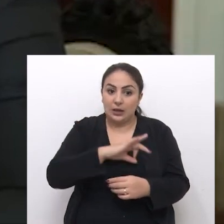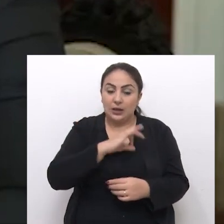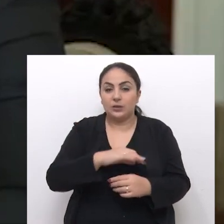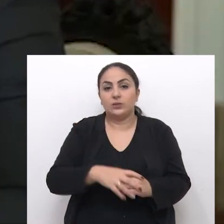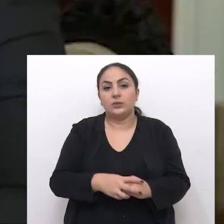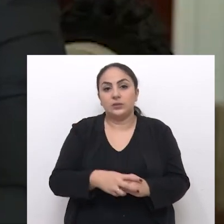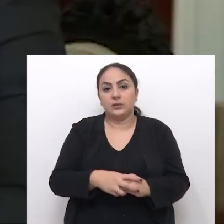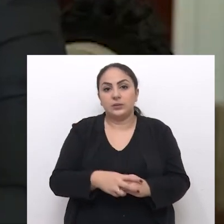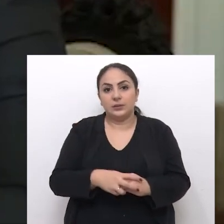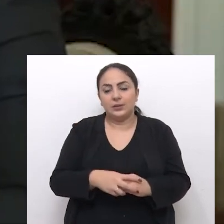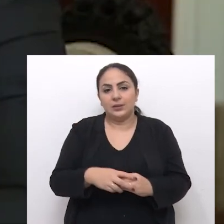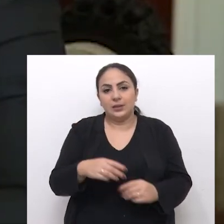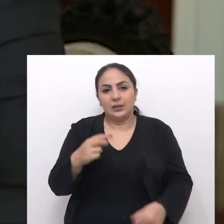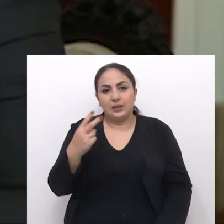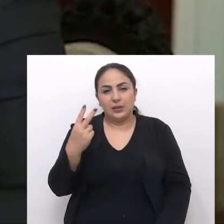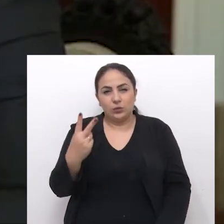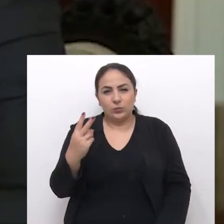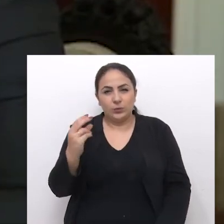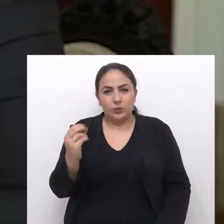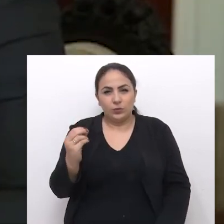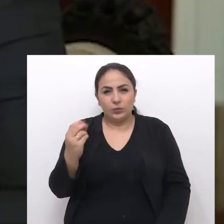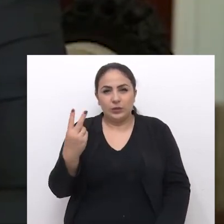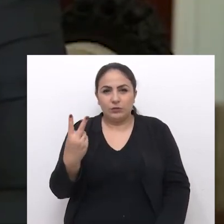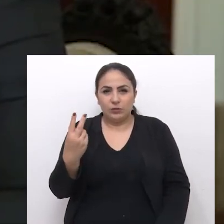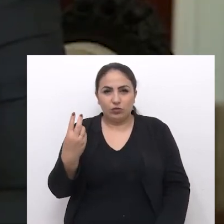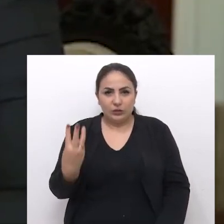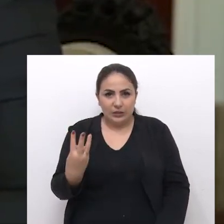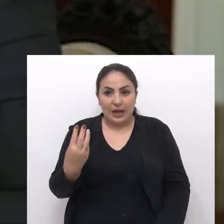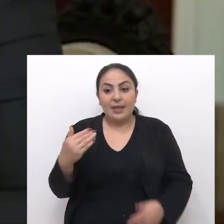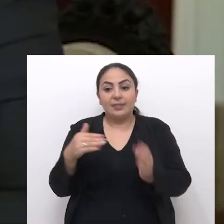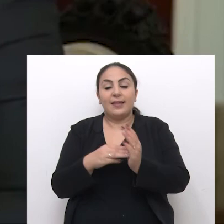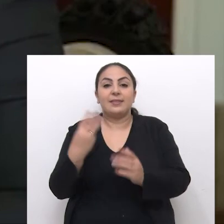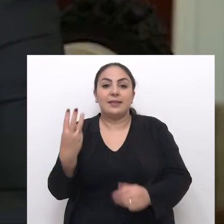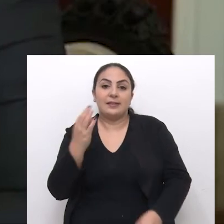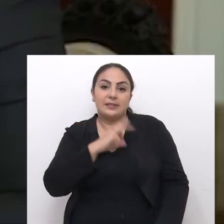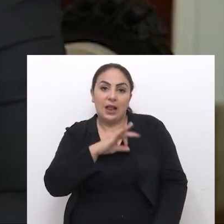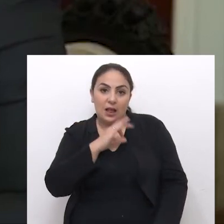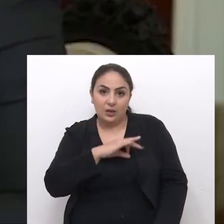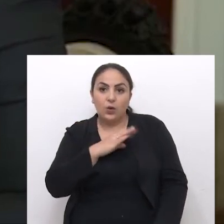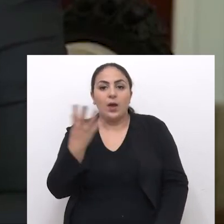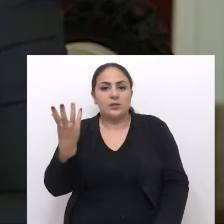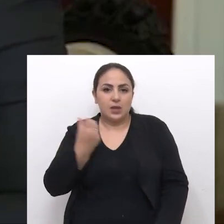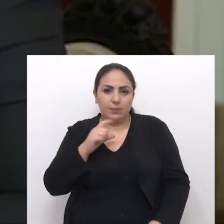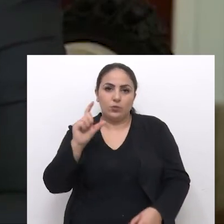no terceiro ano, em 2023, até 3 salários mínimos